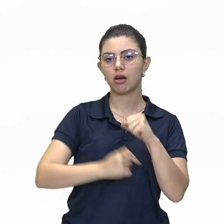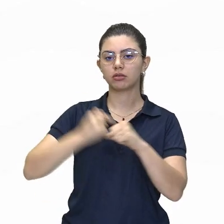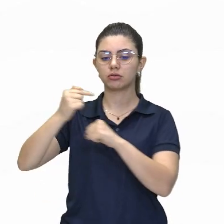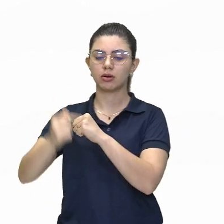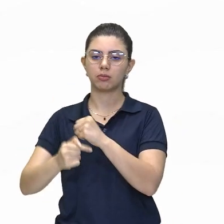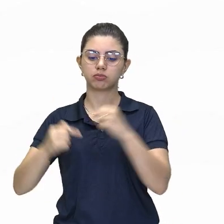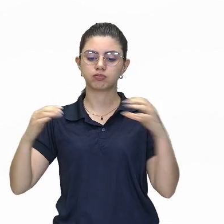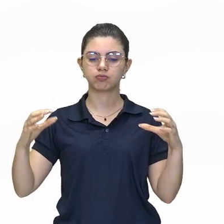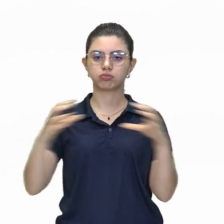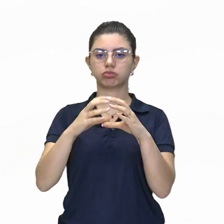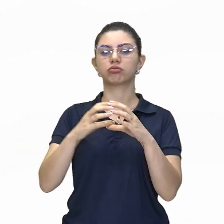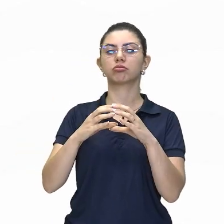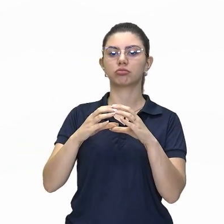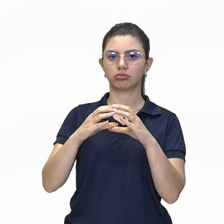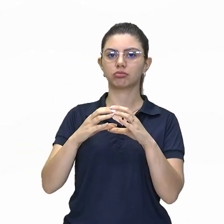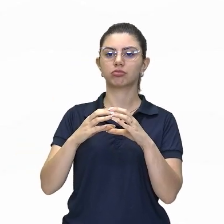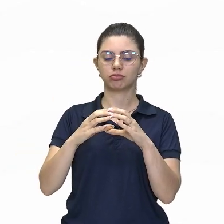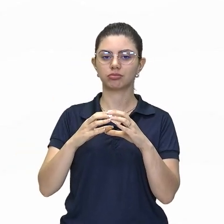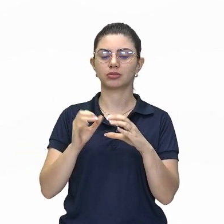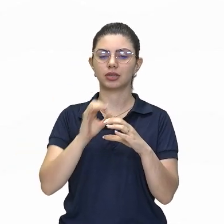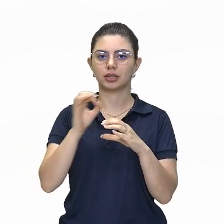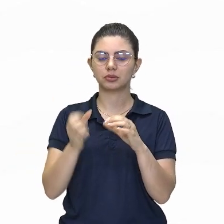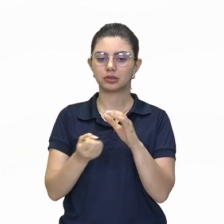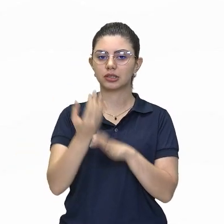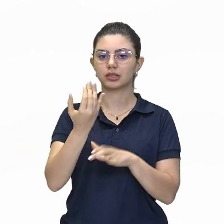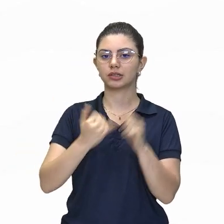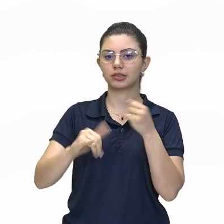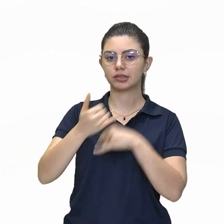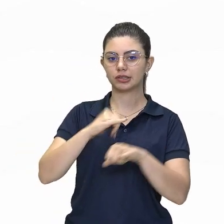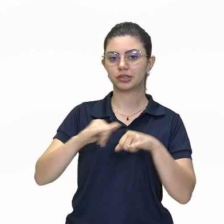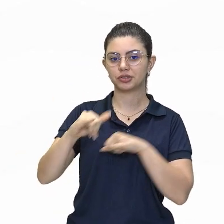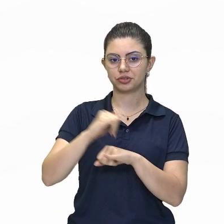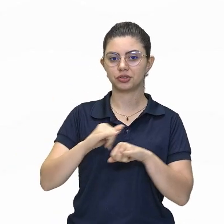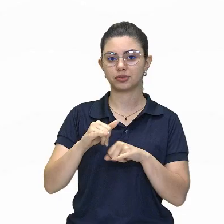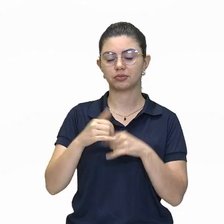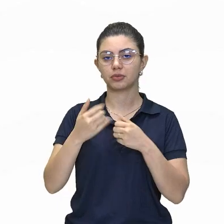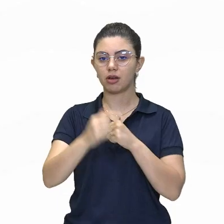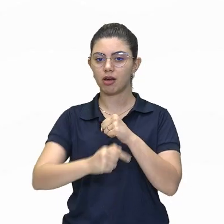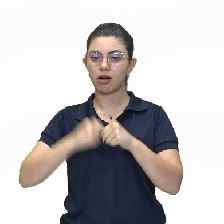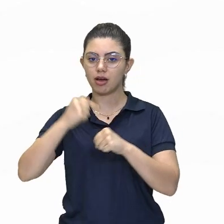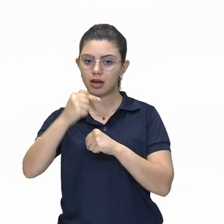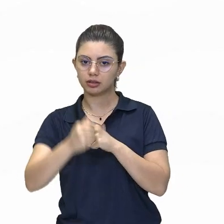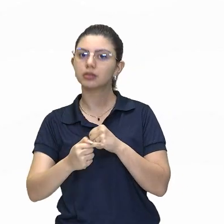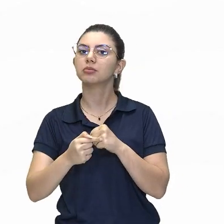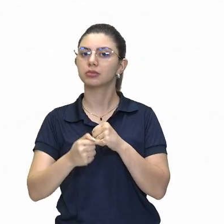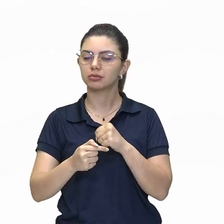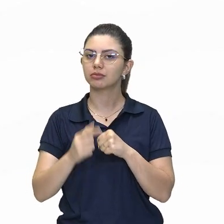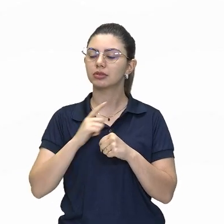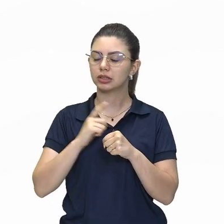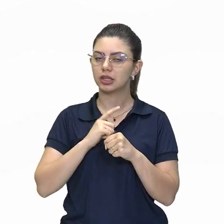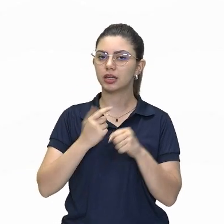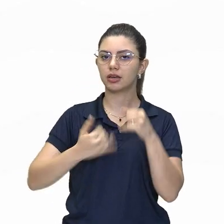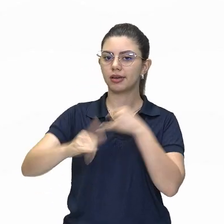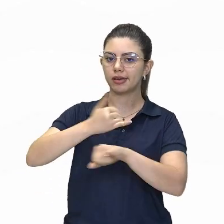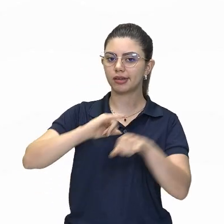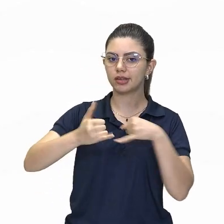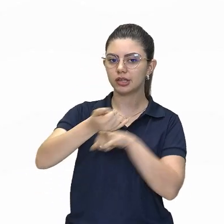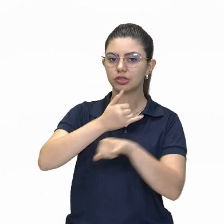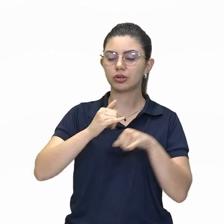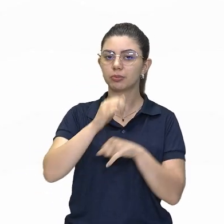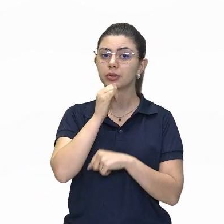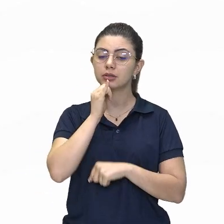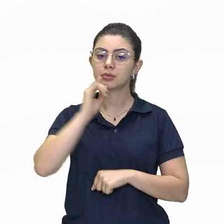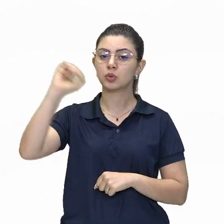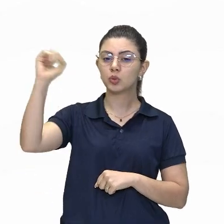número atômico que os originais. Esse processo também libera muita energia. Toda a energia do Sol